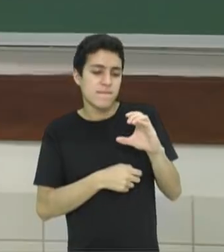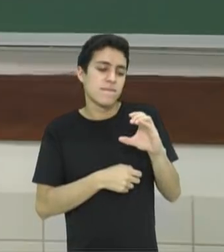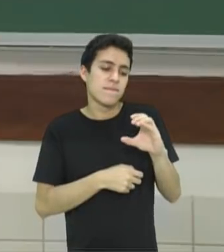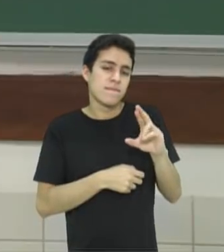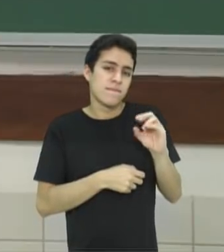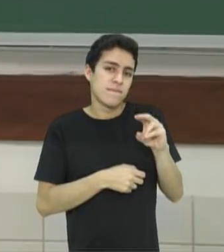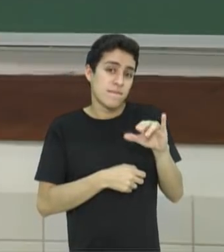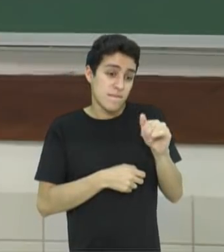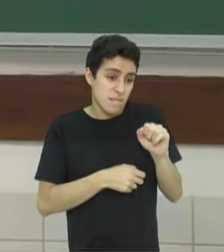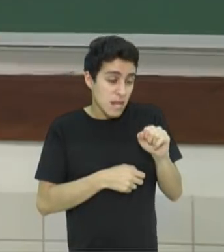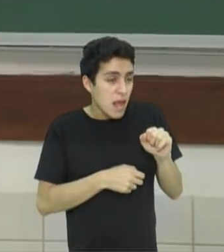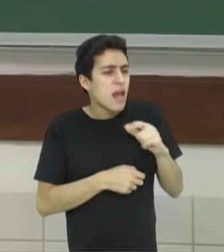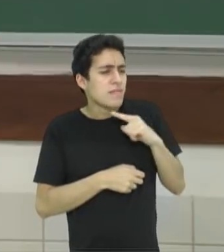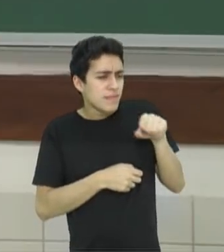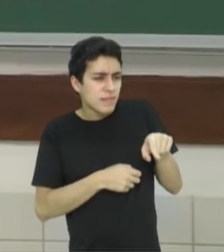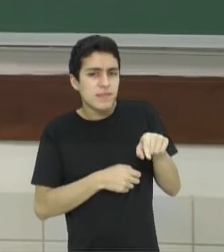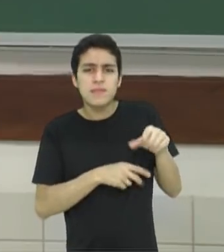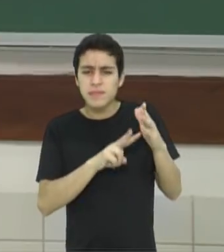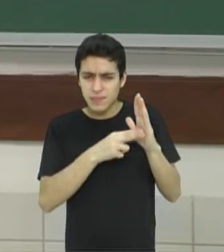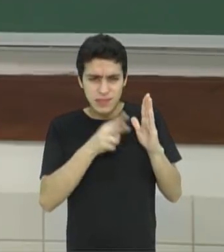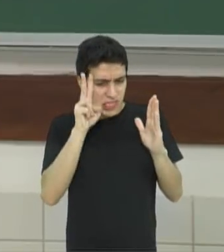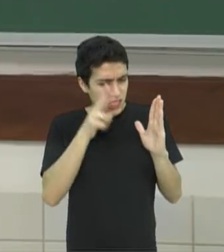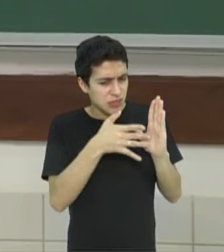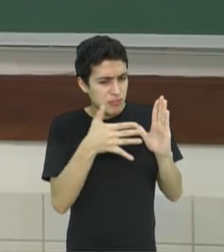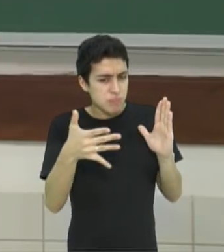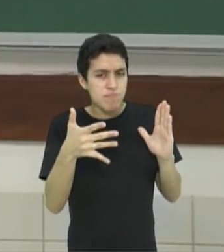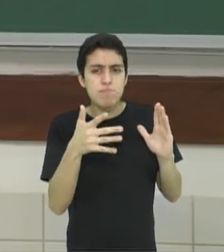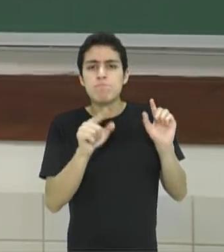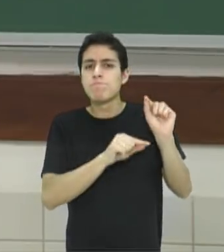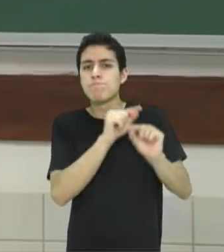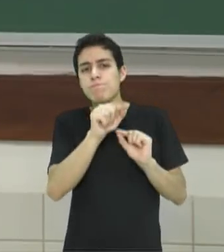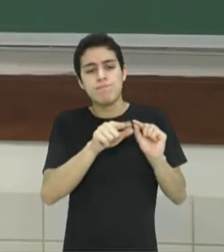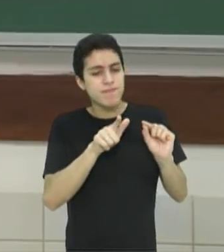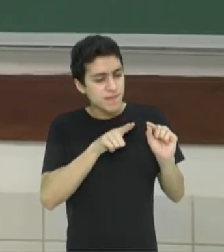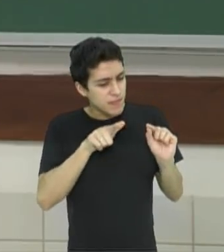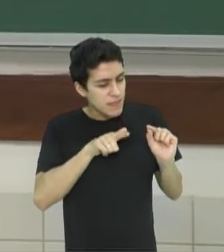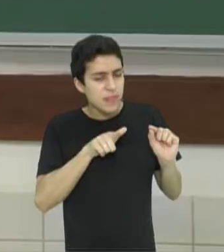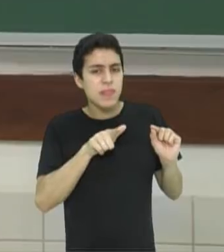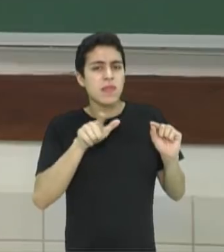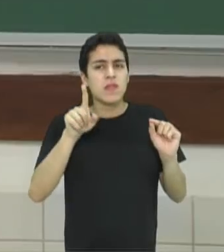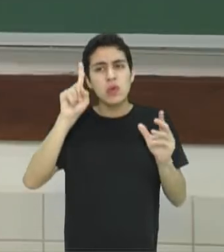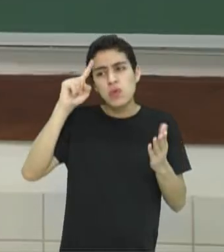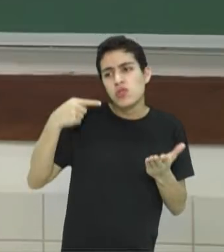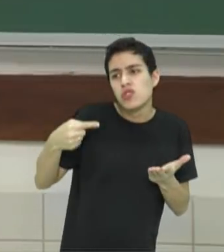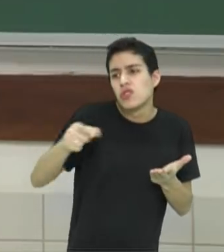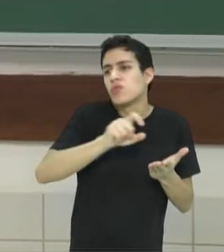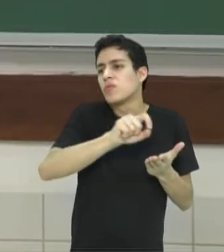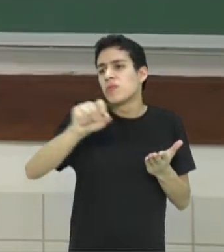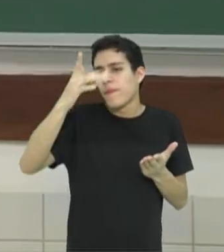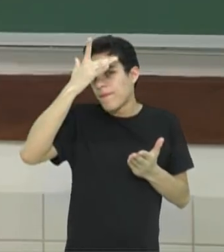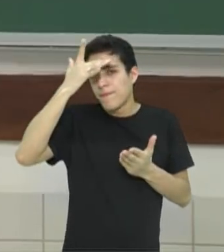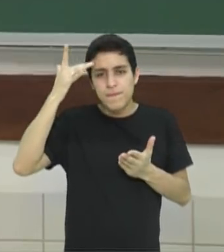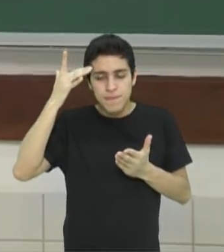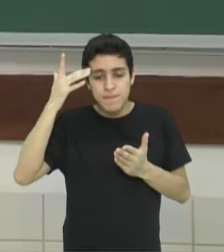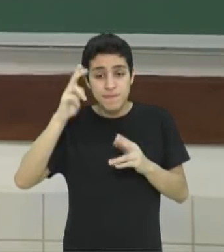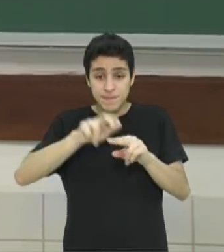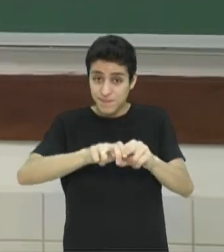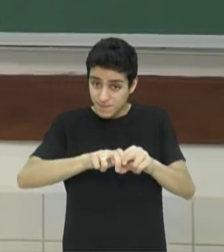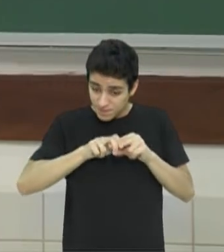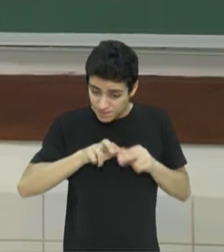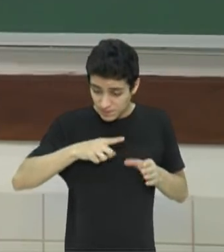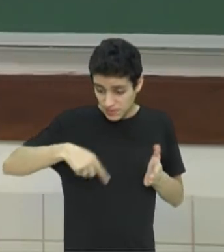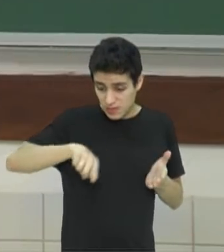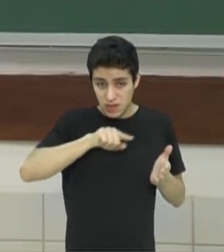crônica aparecer, é uma história contada que vai ali relatar o dia a dia de algumas pessoas. E por isso